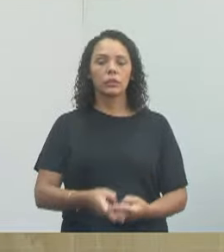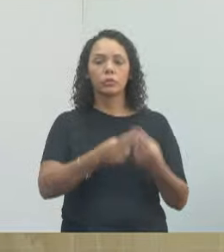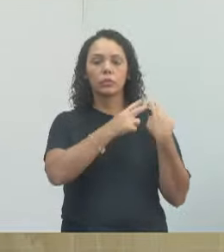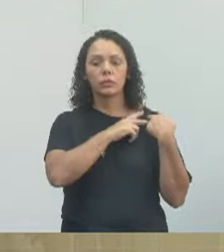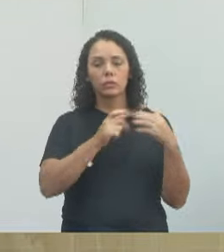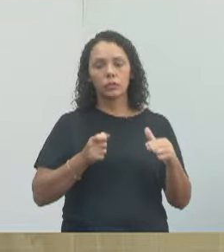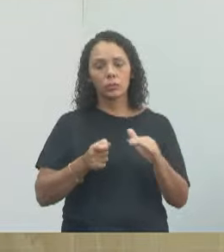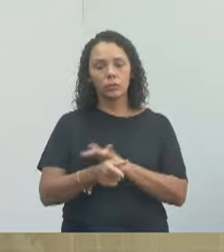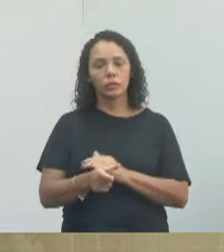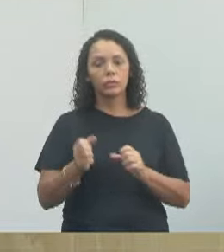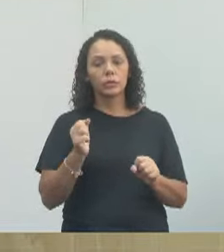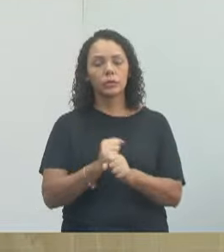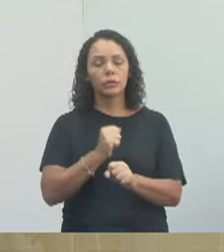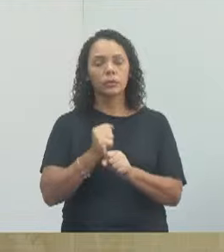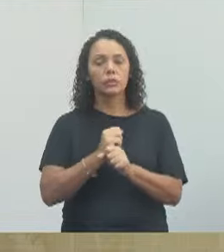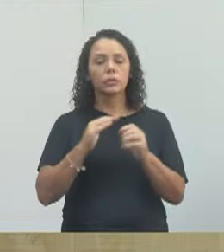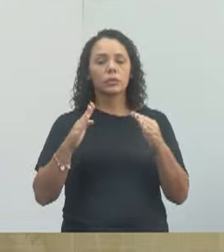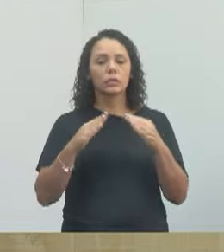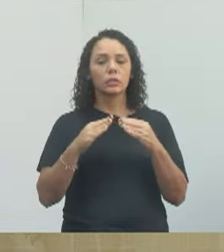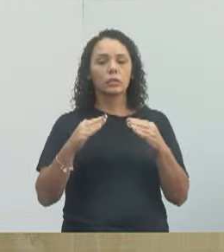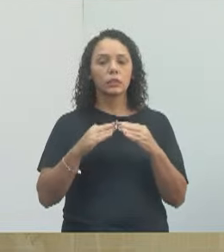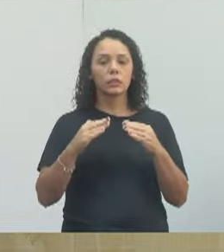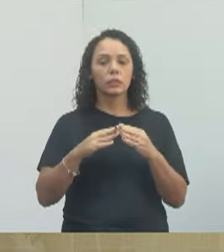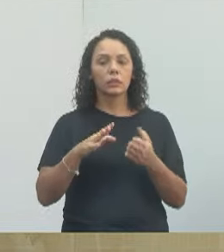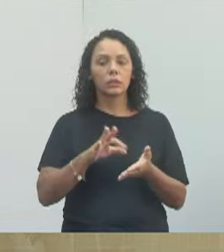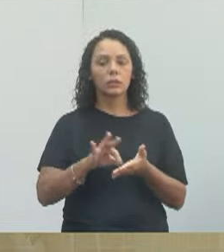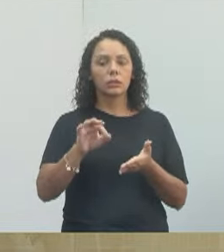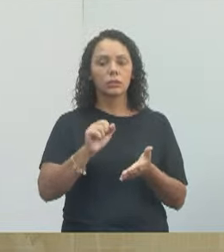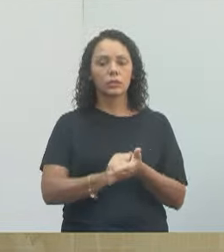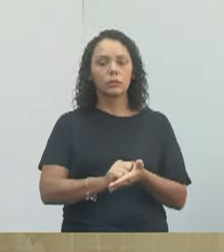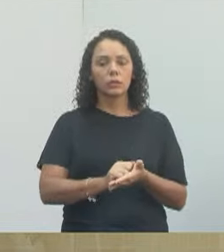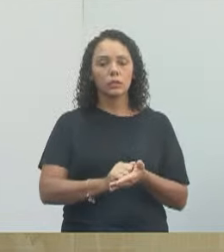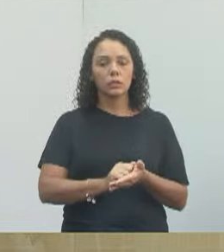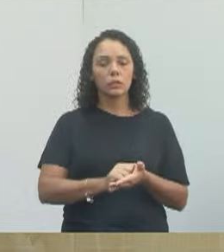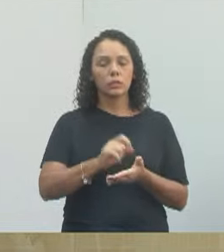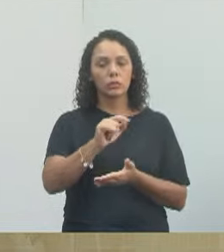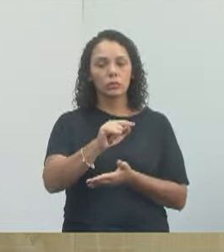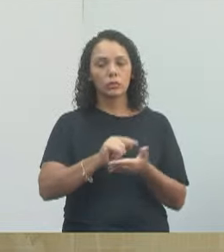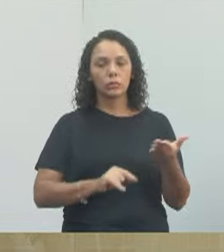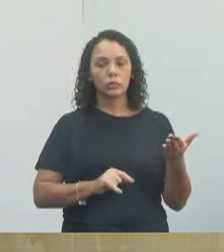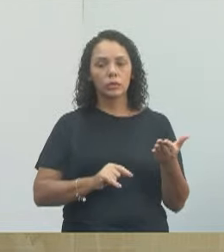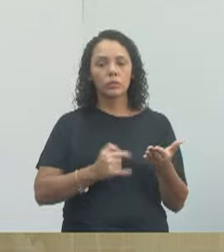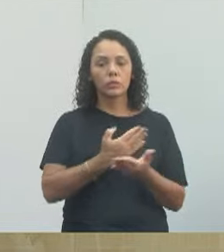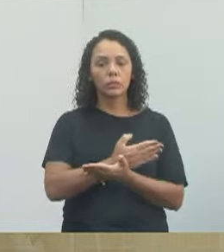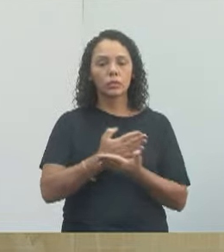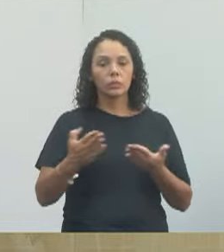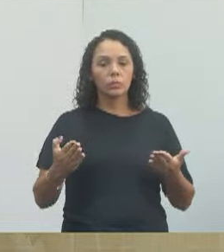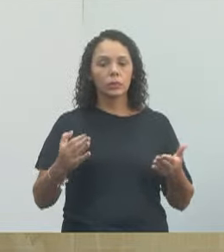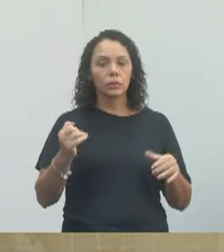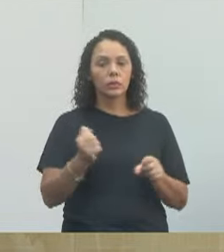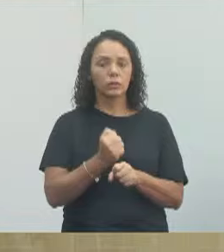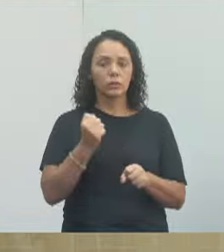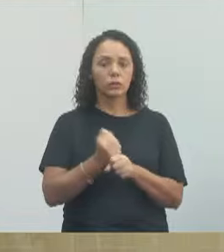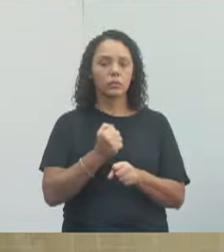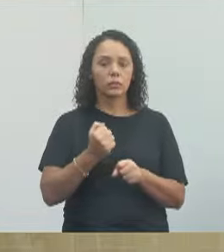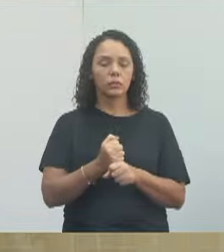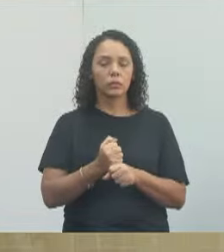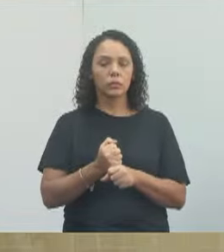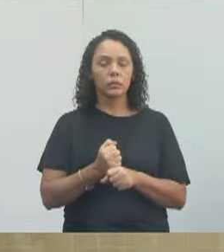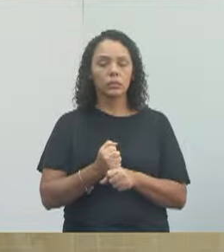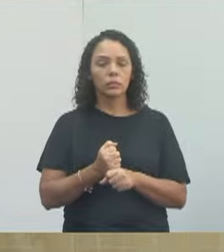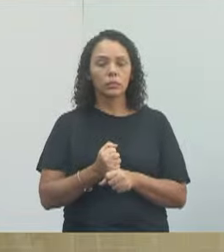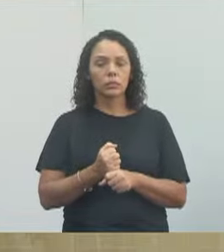investimentos na construção das casas agora com a assinatura do protocolo de intenções iniciam-se os trabalhos técnicos de